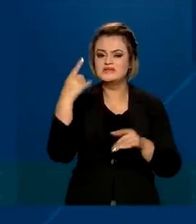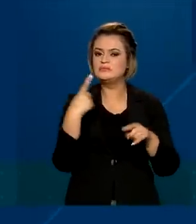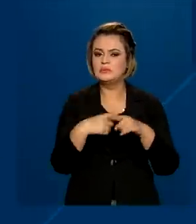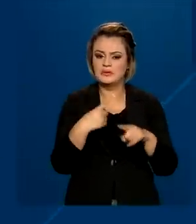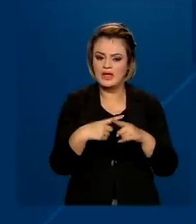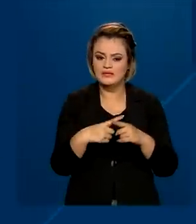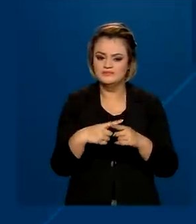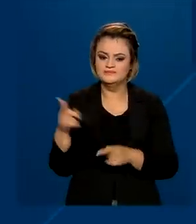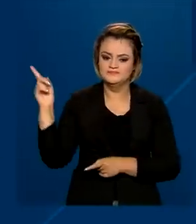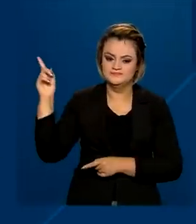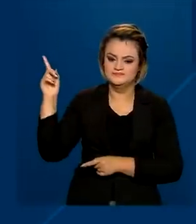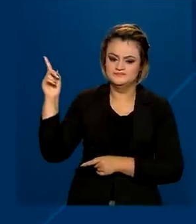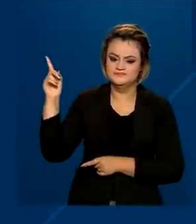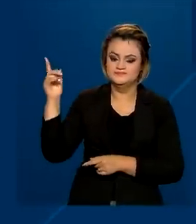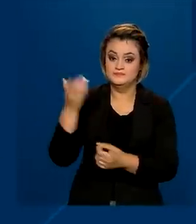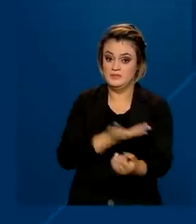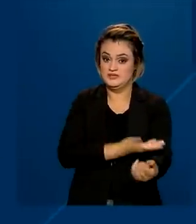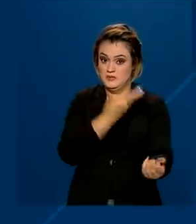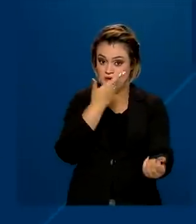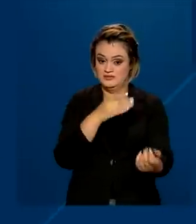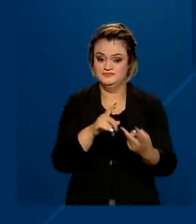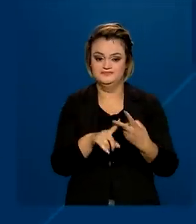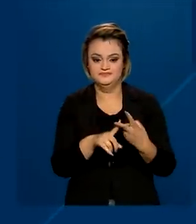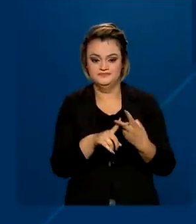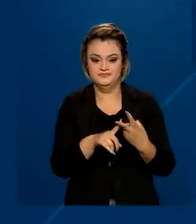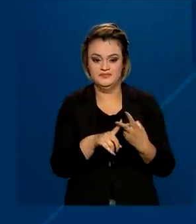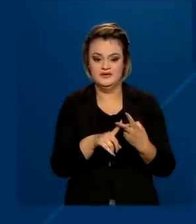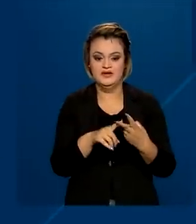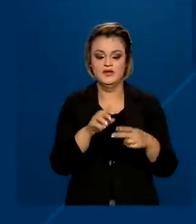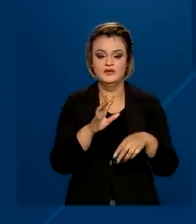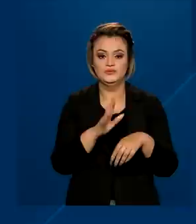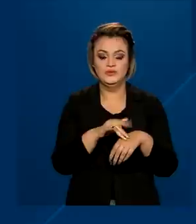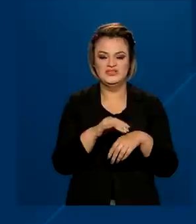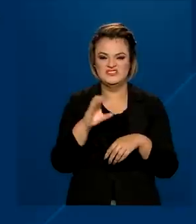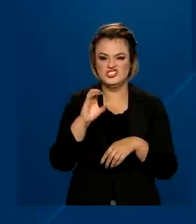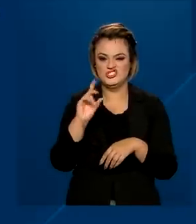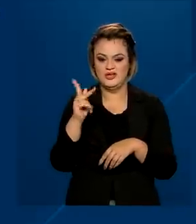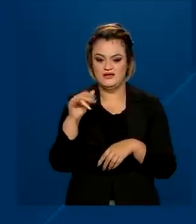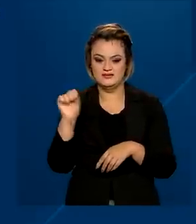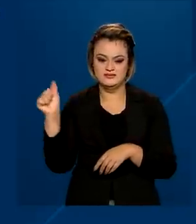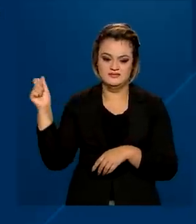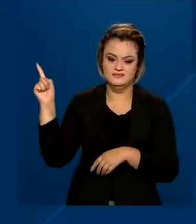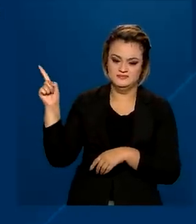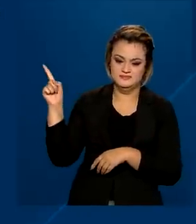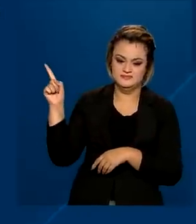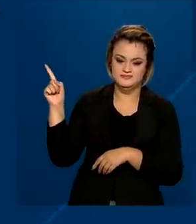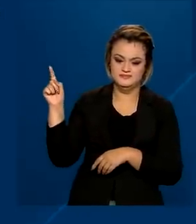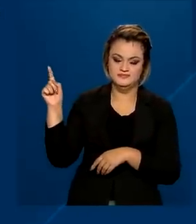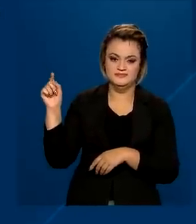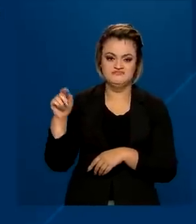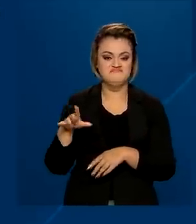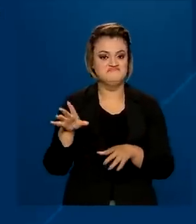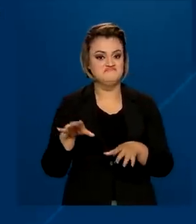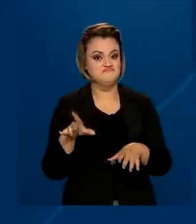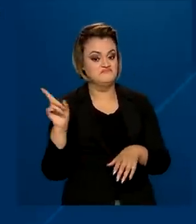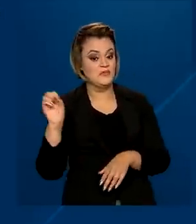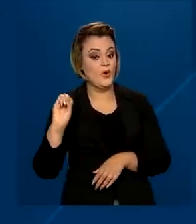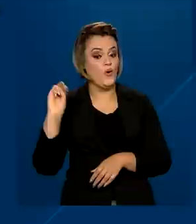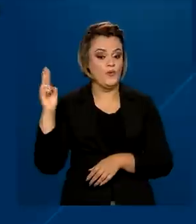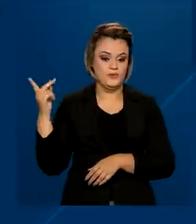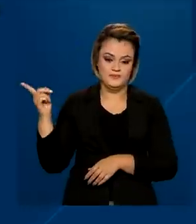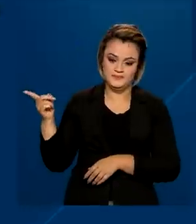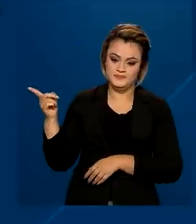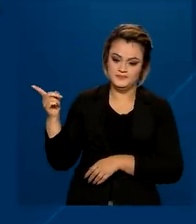insuficiência cardíaca são hipertensão arterial, doença de Chagas, cardiopatias hereditárias ou